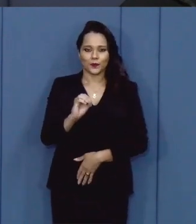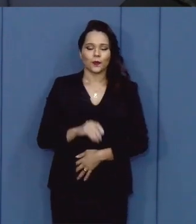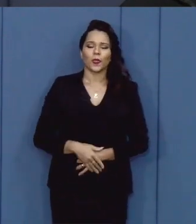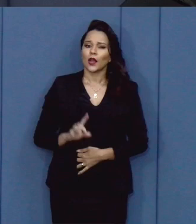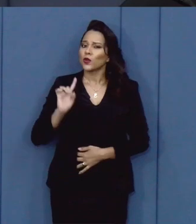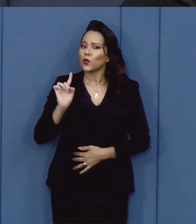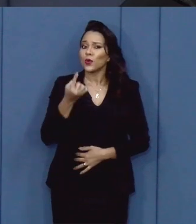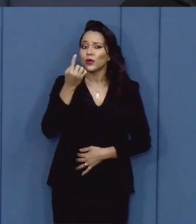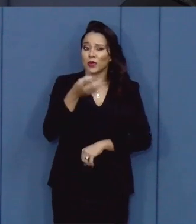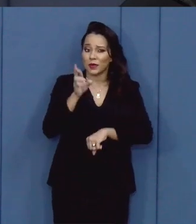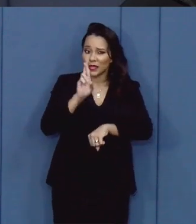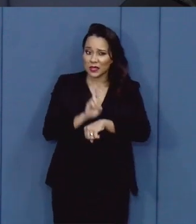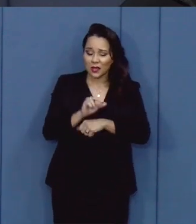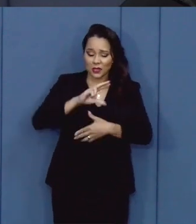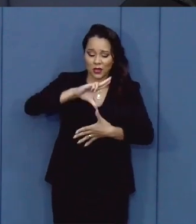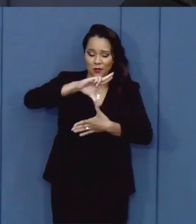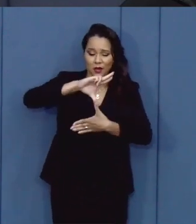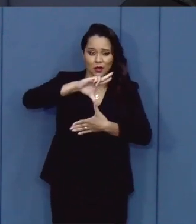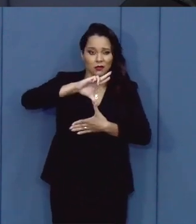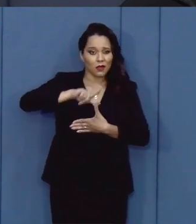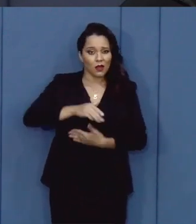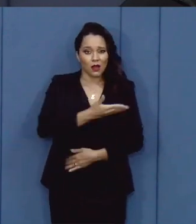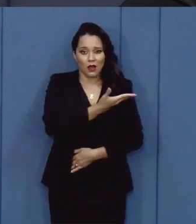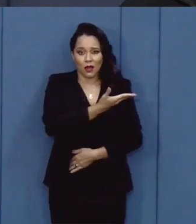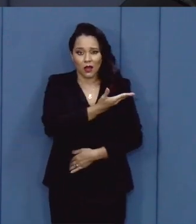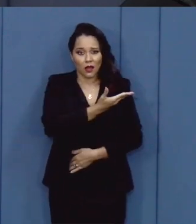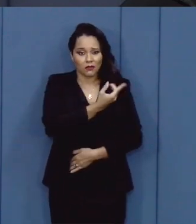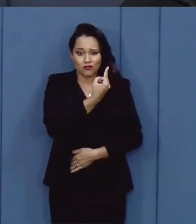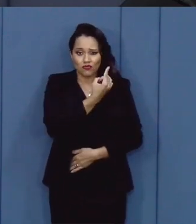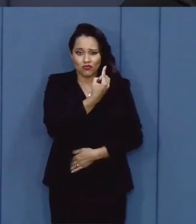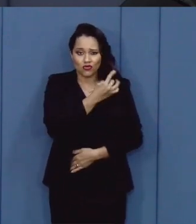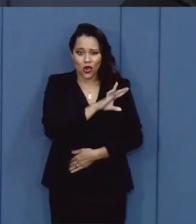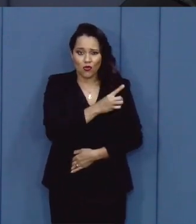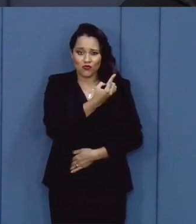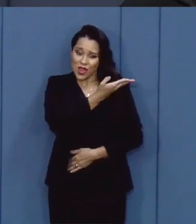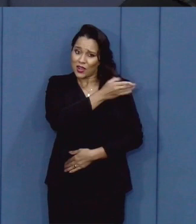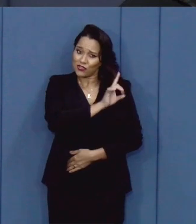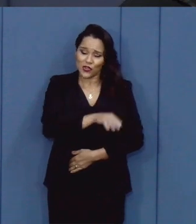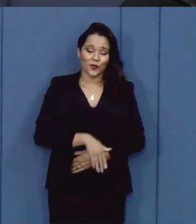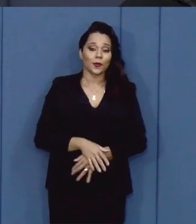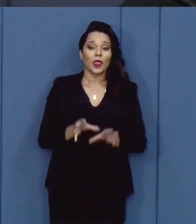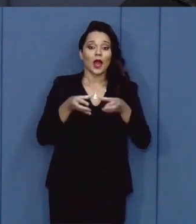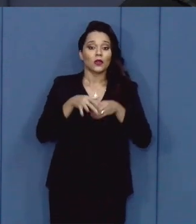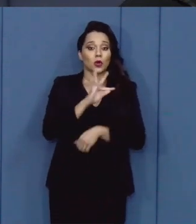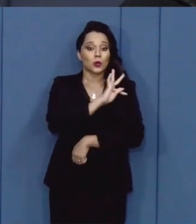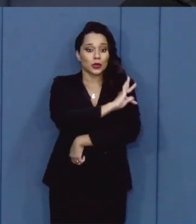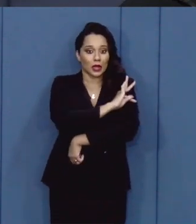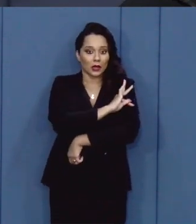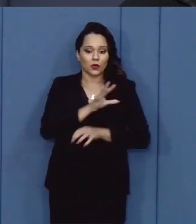e o único representante latino-americano era eu. E no comitê técnico, que